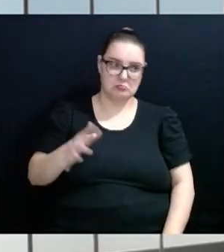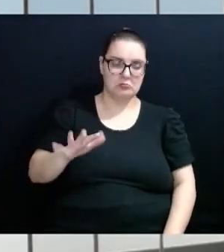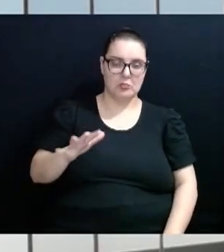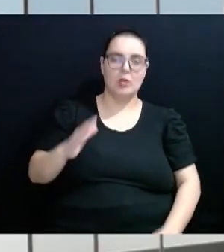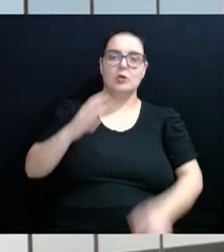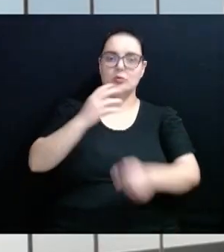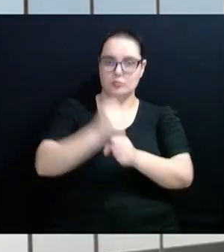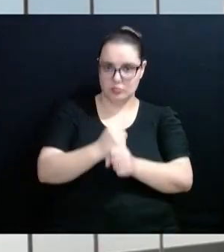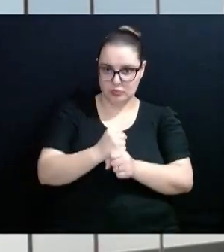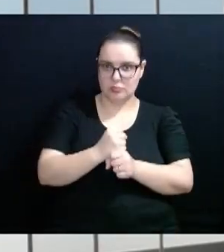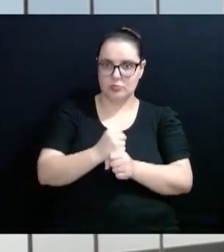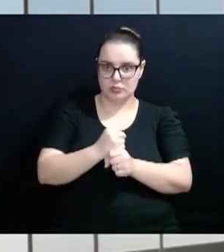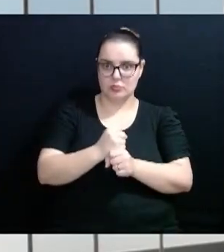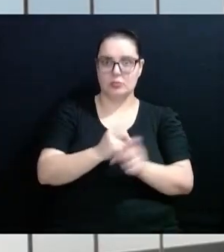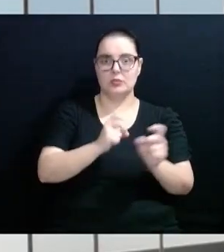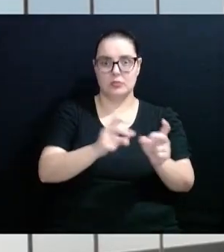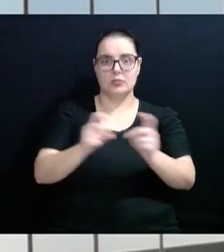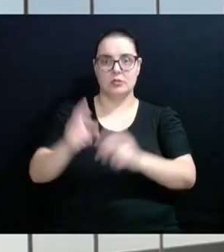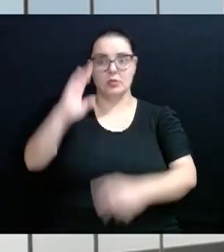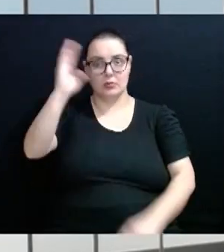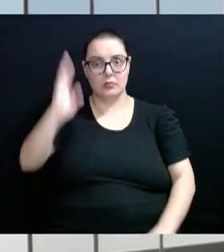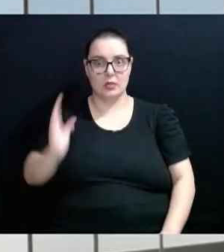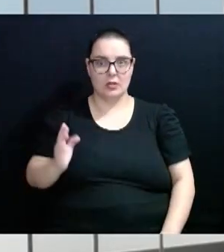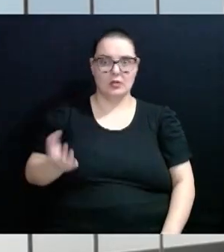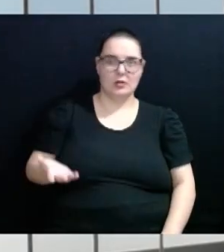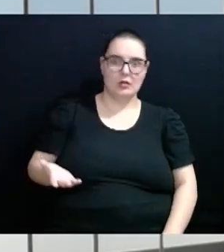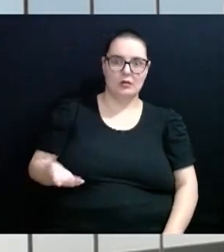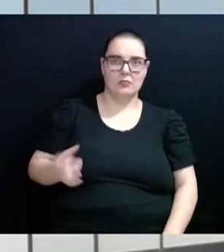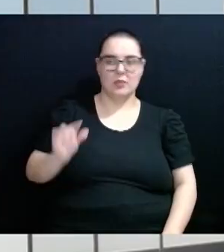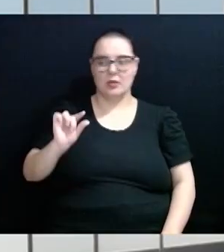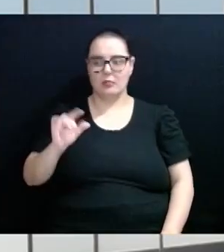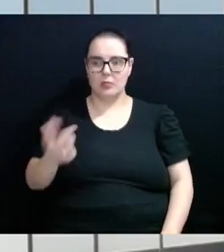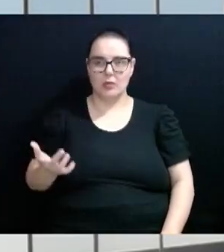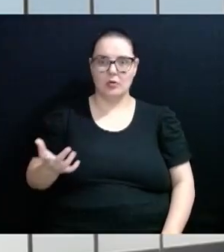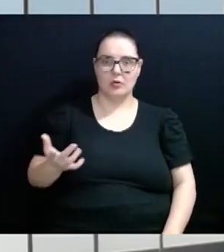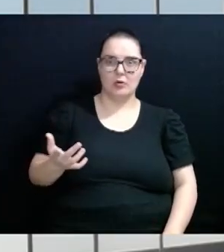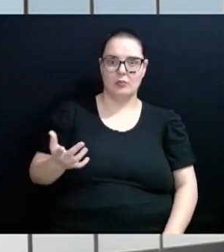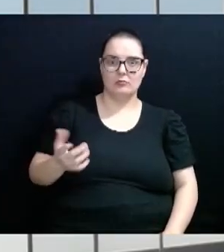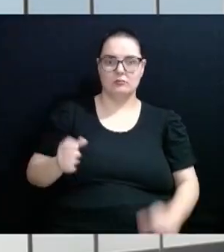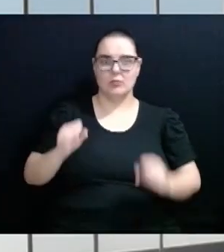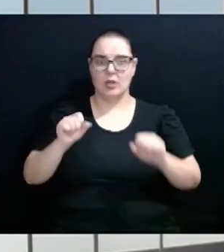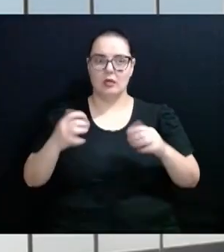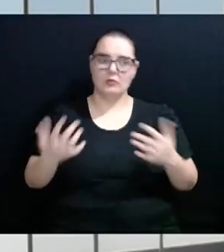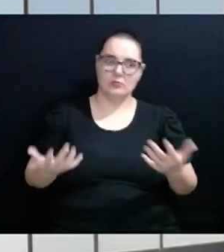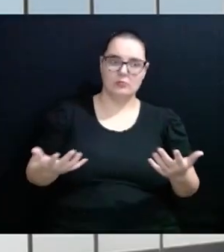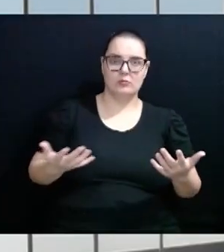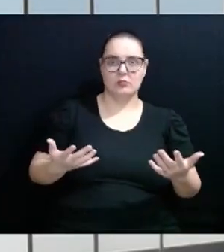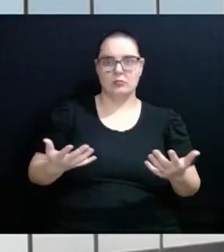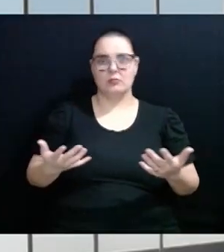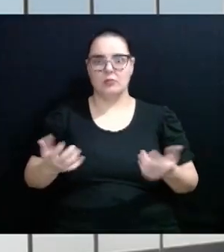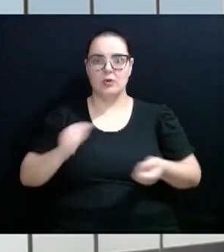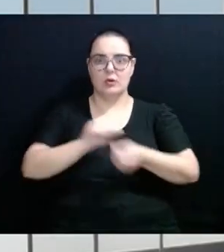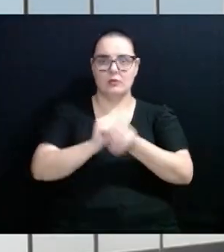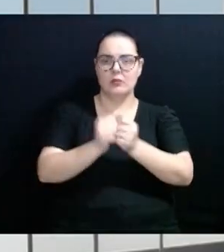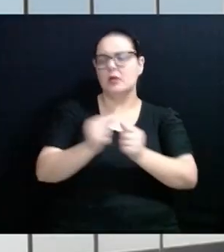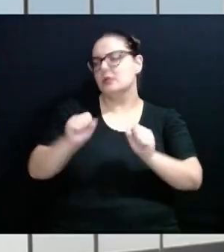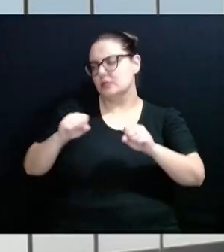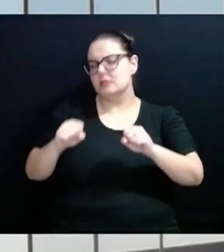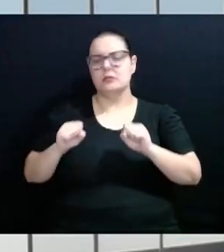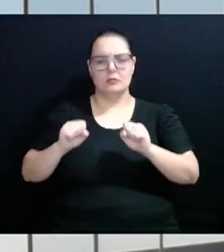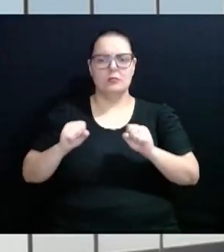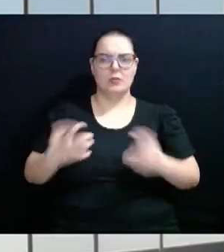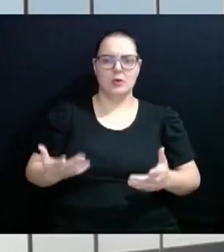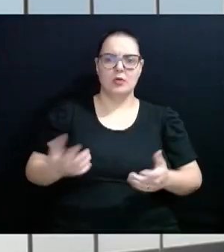das exportações brasileiras, você fala, bom, então é pequeno, né? A gente pode dar um jeito. Claro que a gente poderá dar um jeito, mas